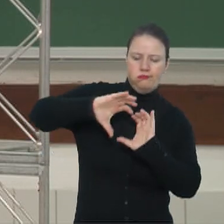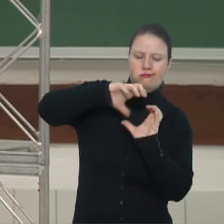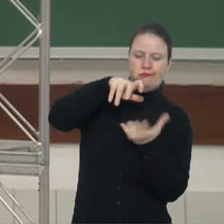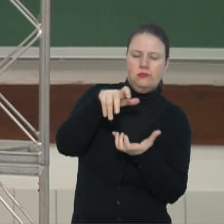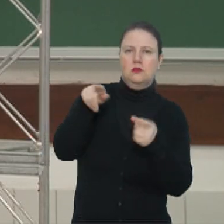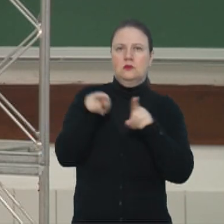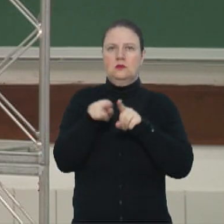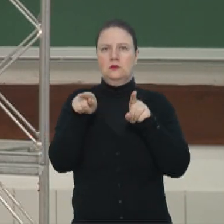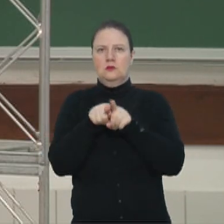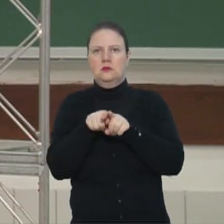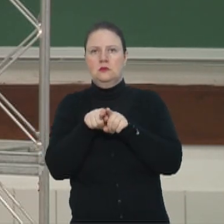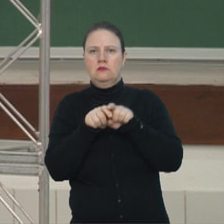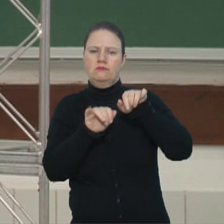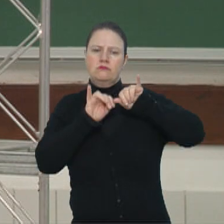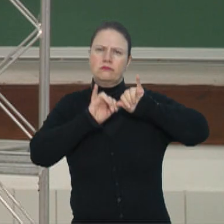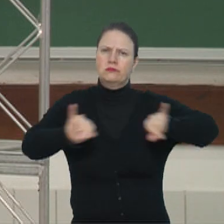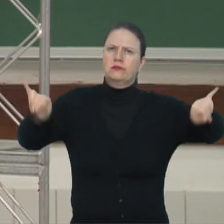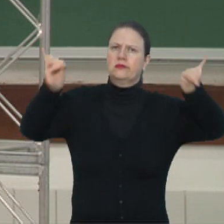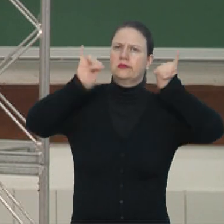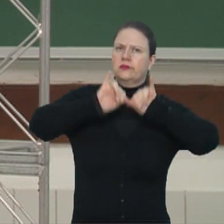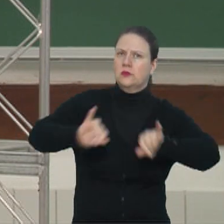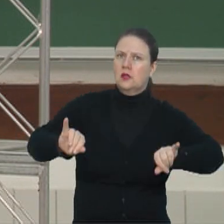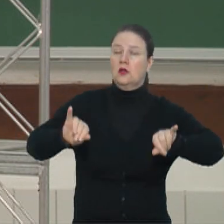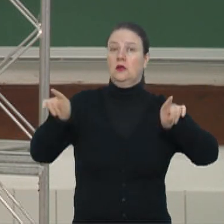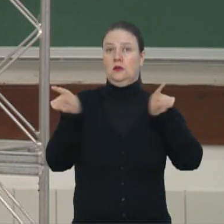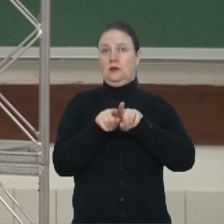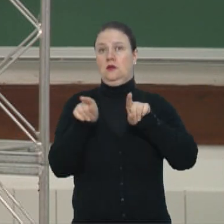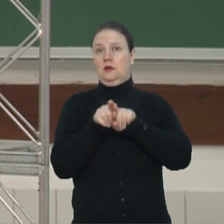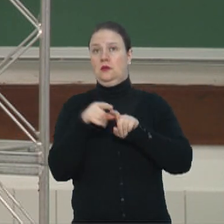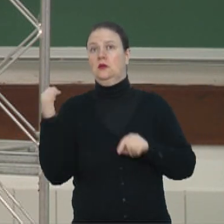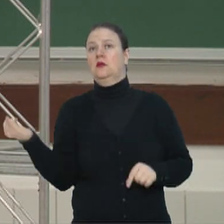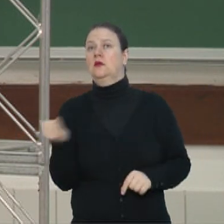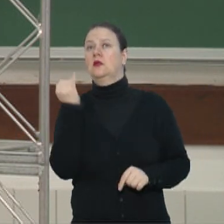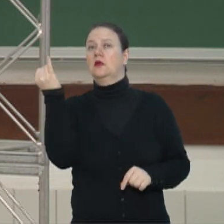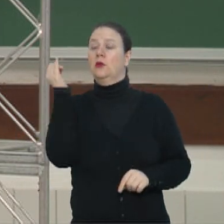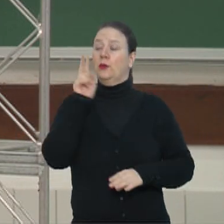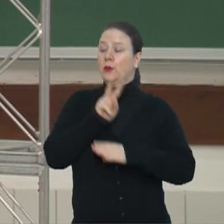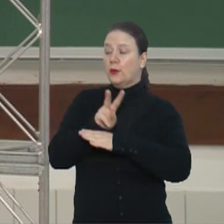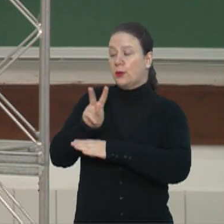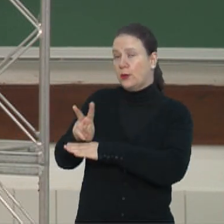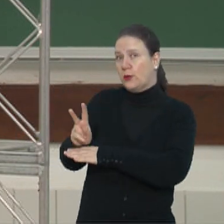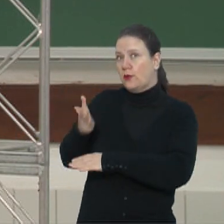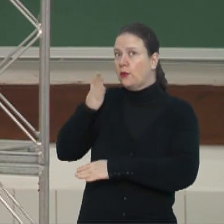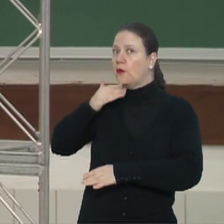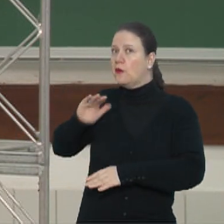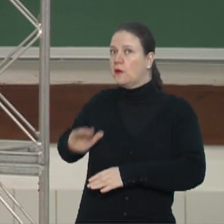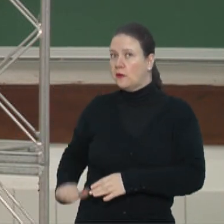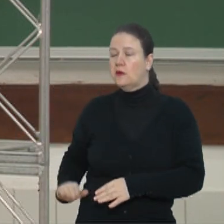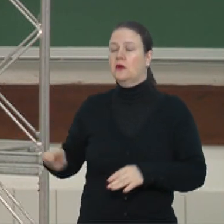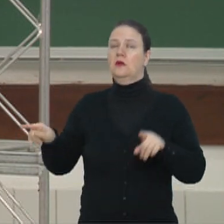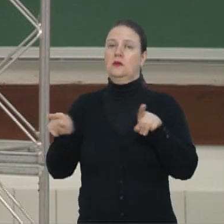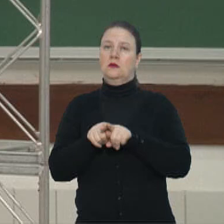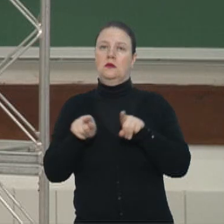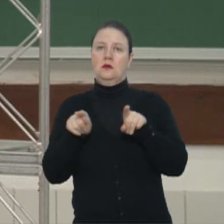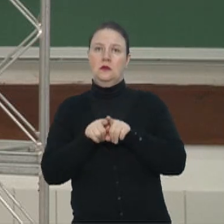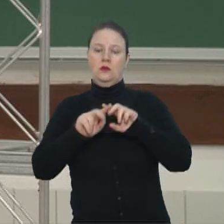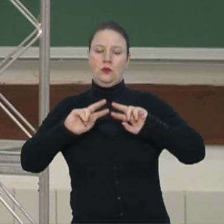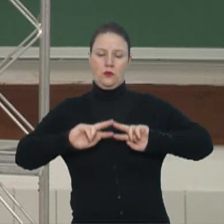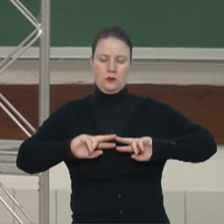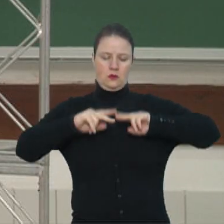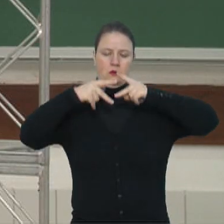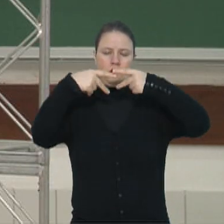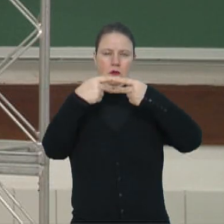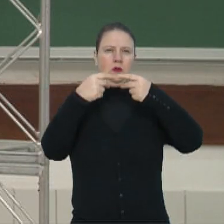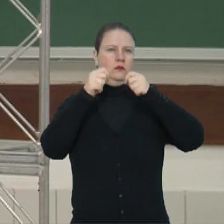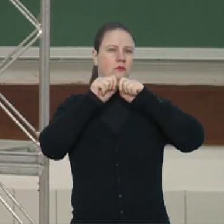sobre advertisement, né? A importância de cuidar com as propagandas com as crianças. Falamos também sobre as linking words